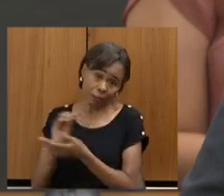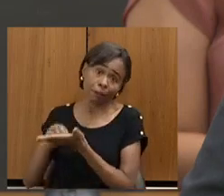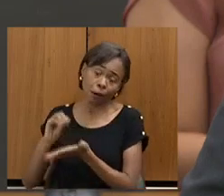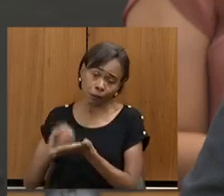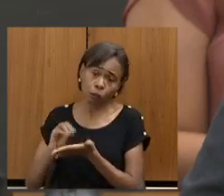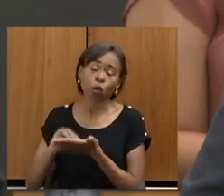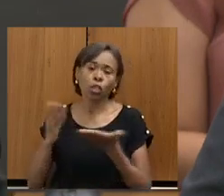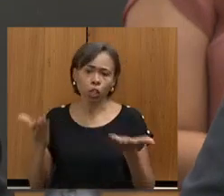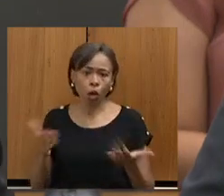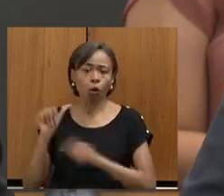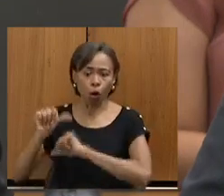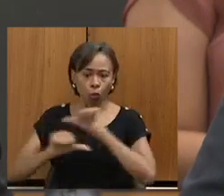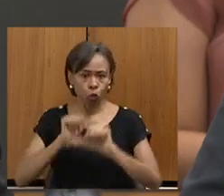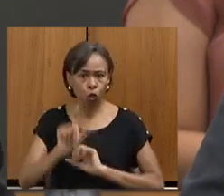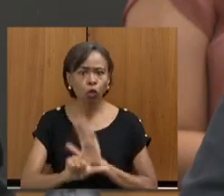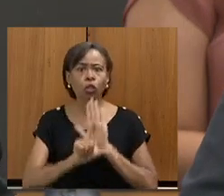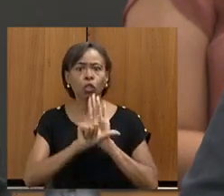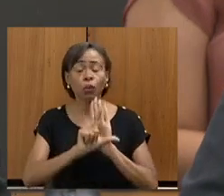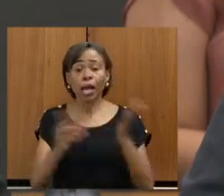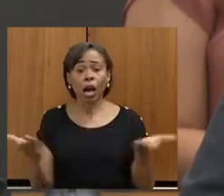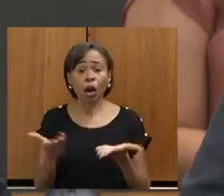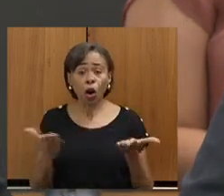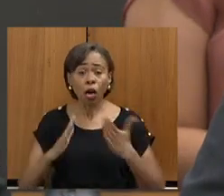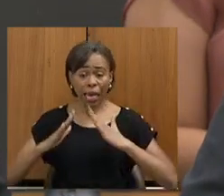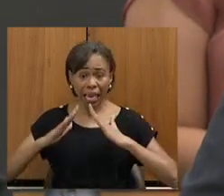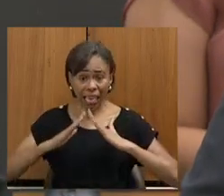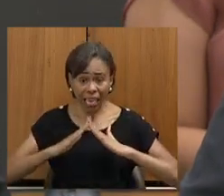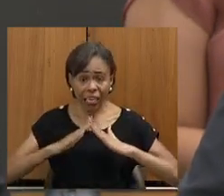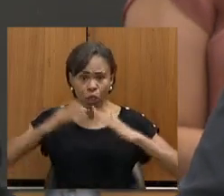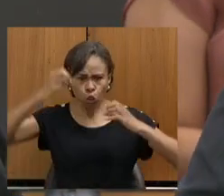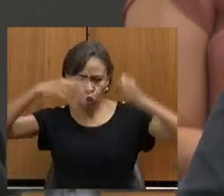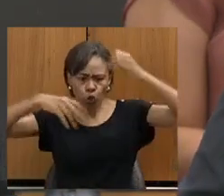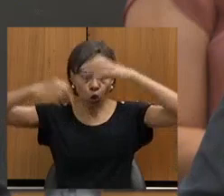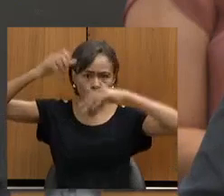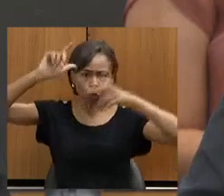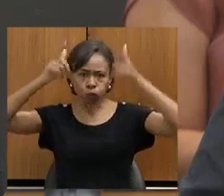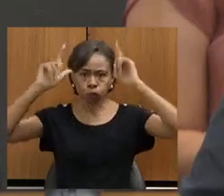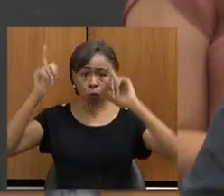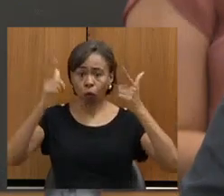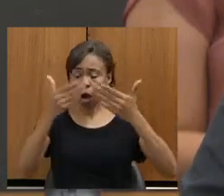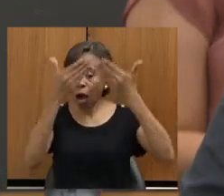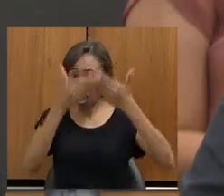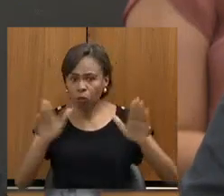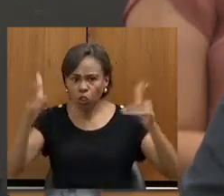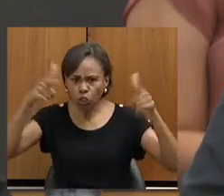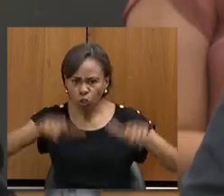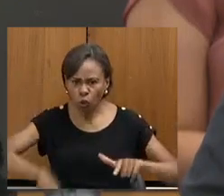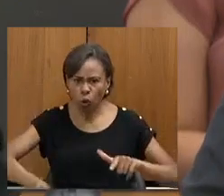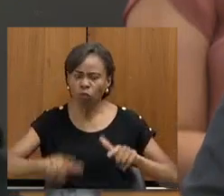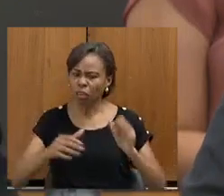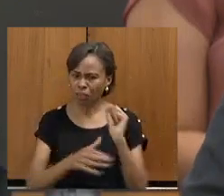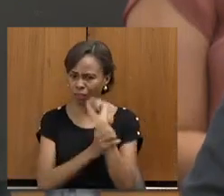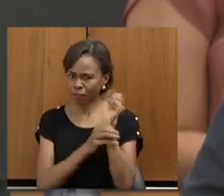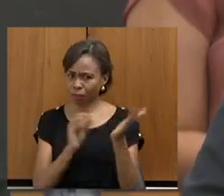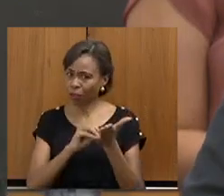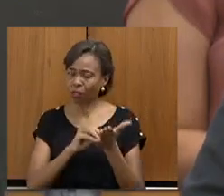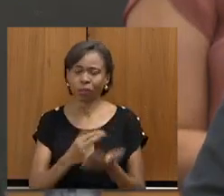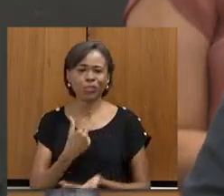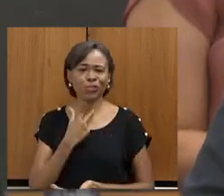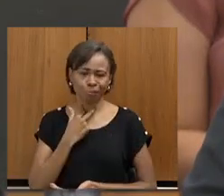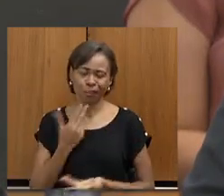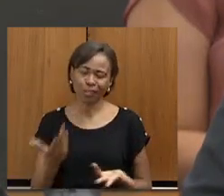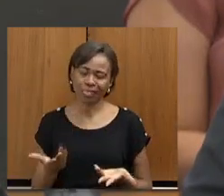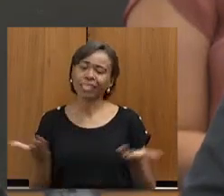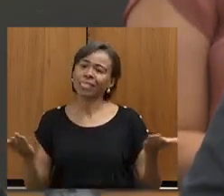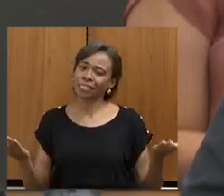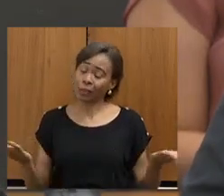legislação para que nenhuma casa de shows fosse aberta, trazendo insegurança para aqueles que frequentam ali o seu local.